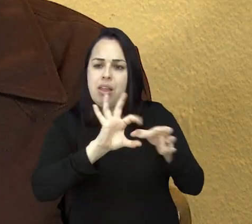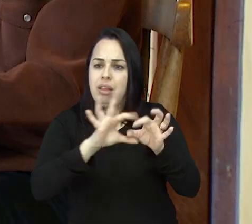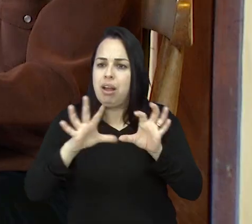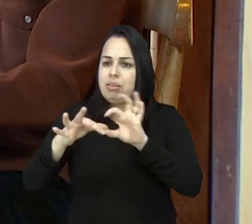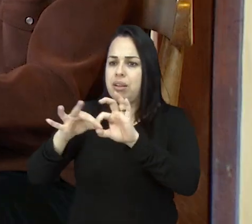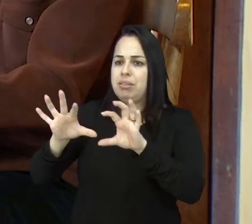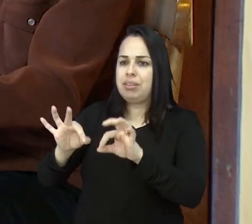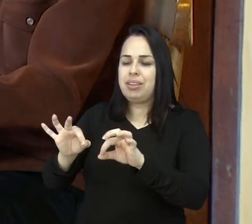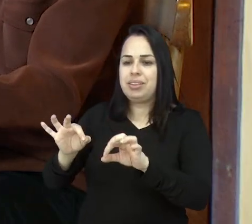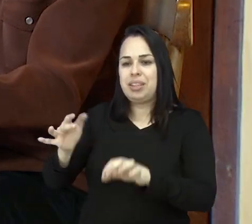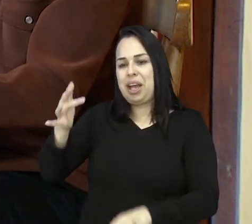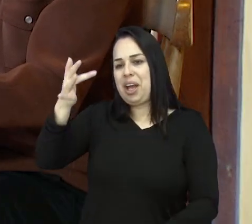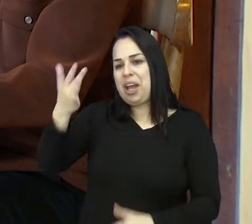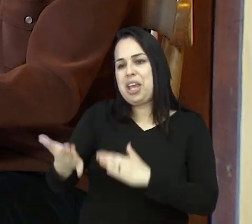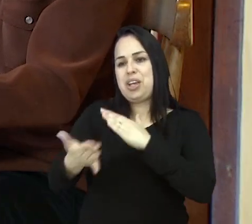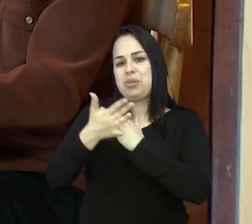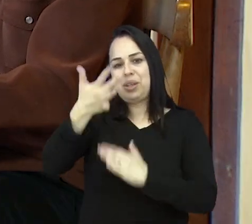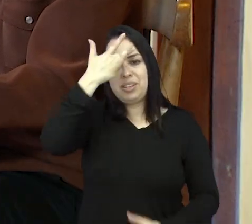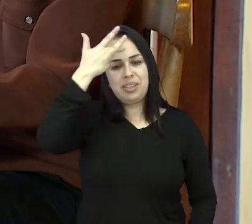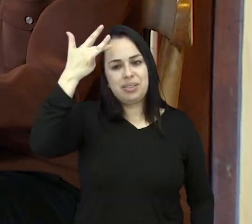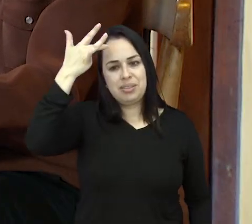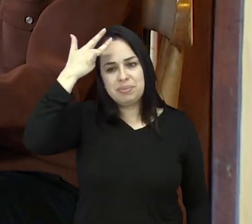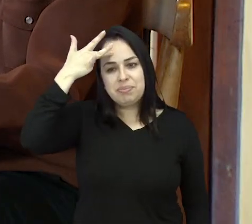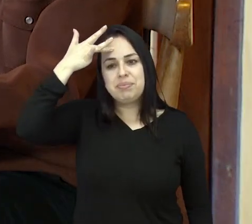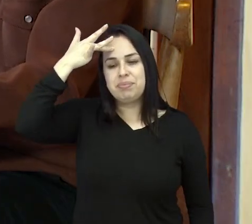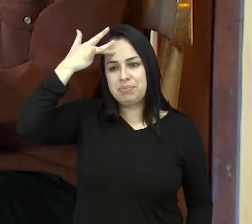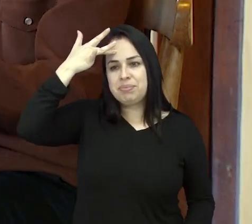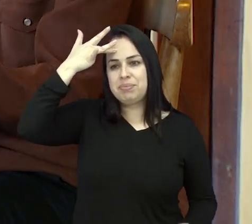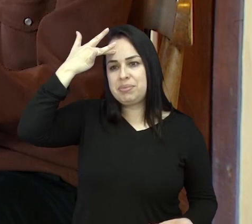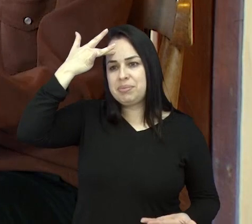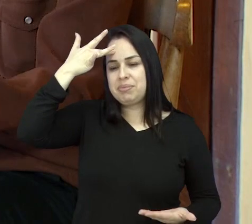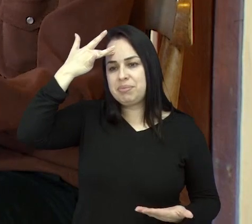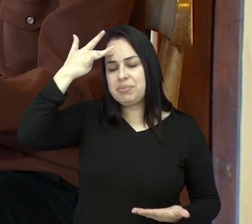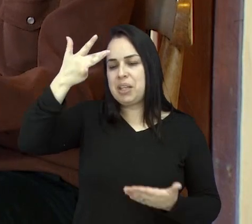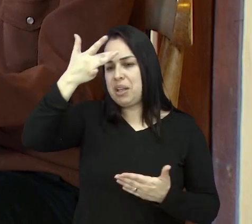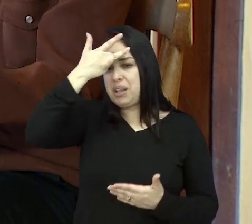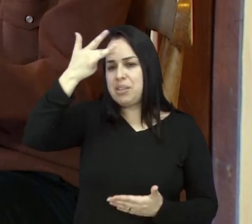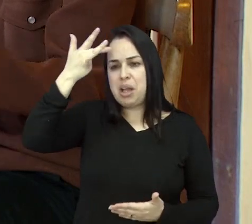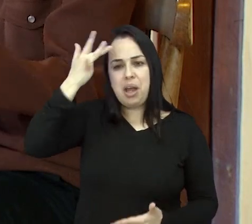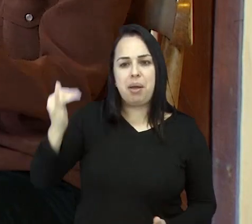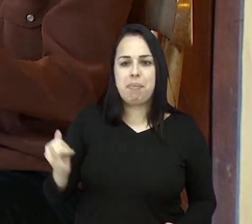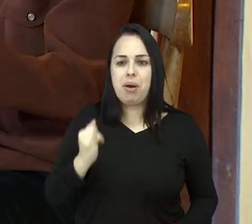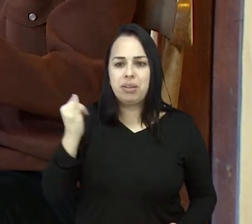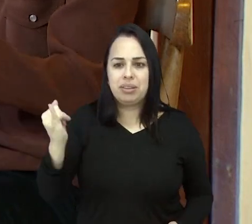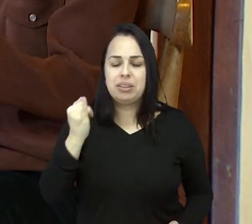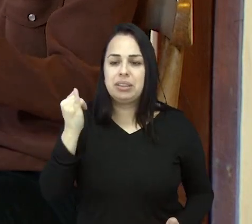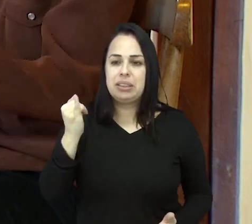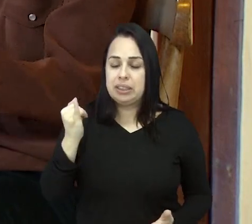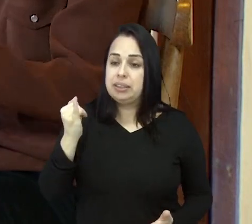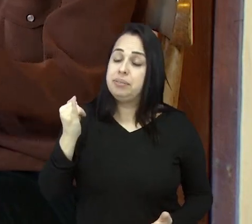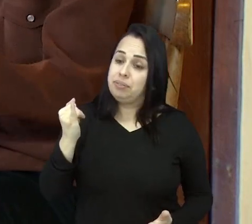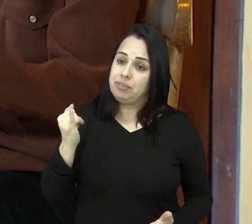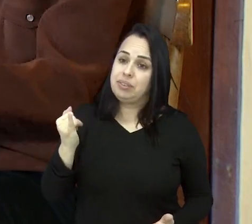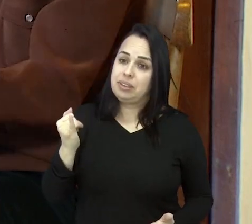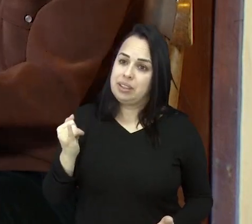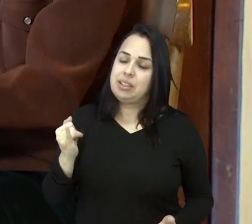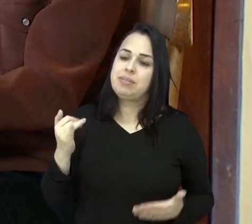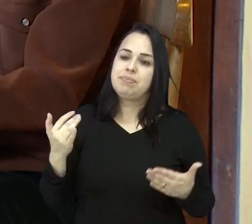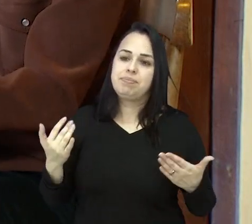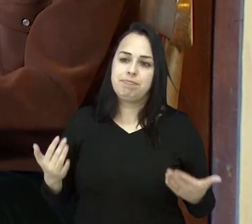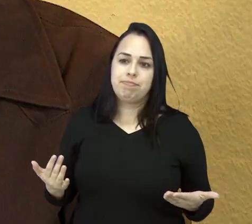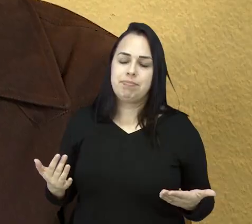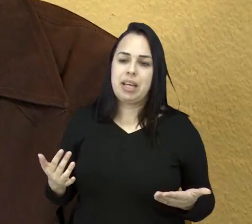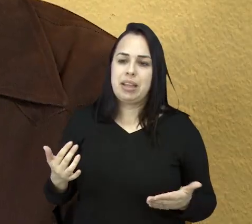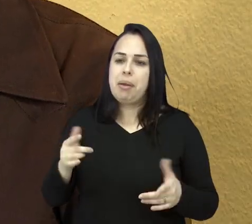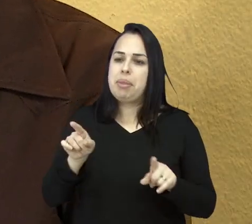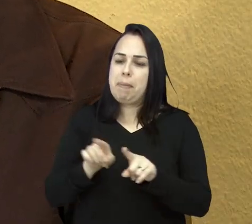né? Você sempre preservar a saúde mental é importante. E todas as referências fazem o seu trabalho mudar com o tempo,